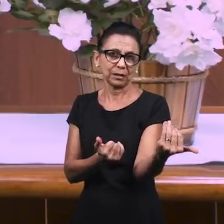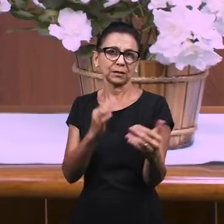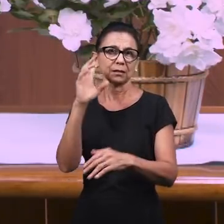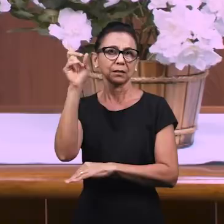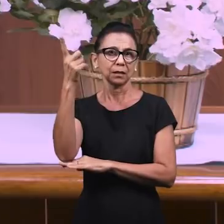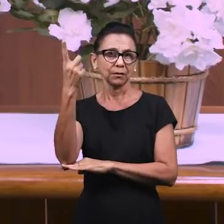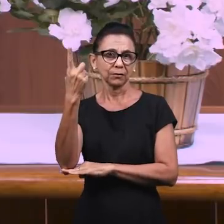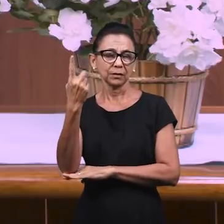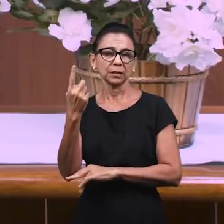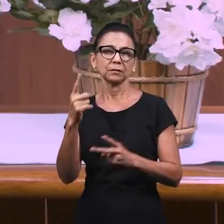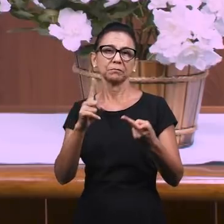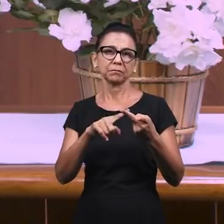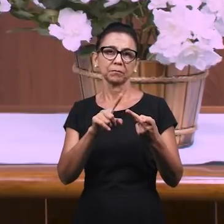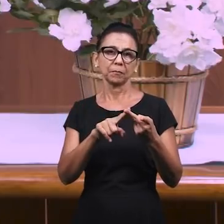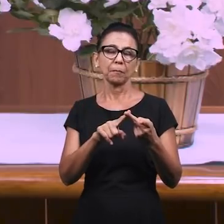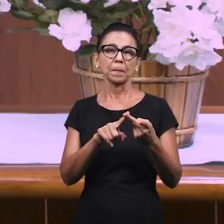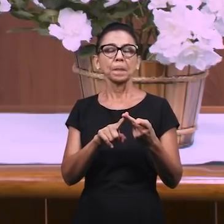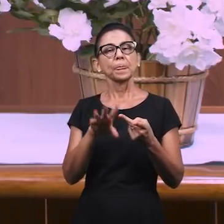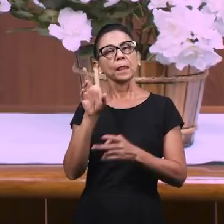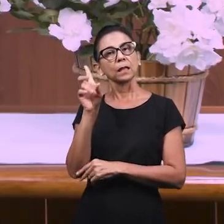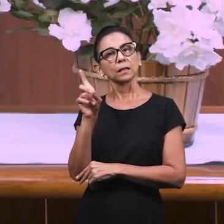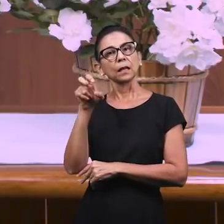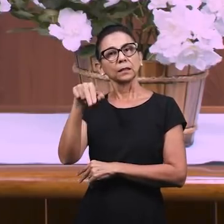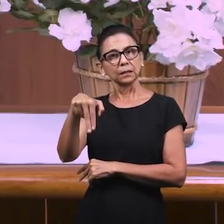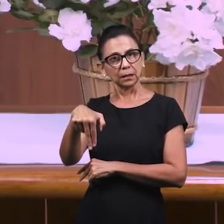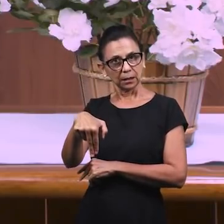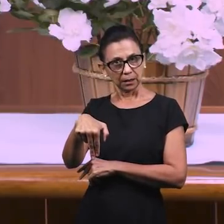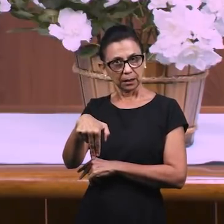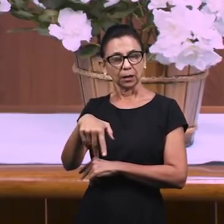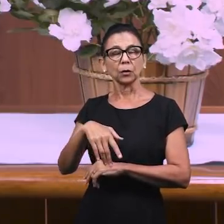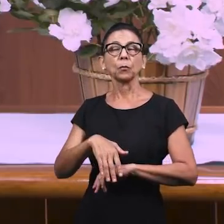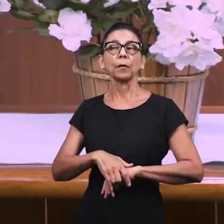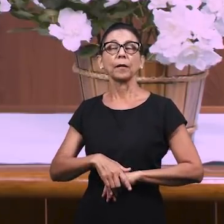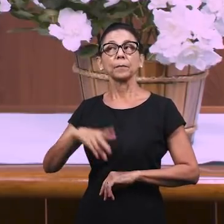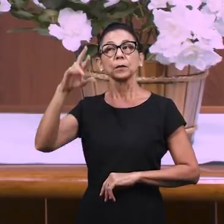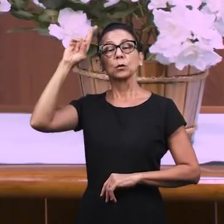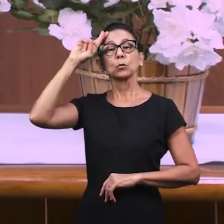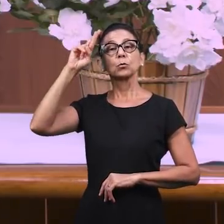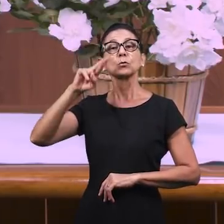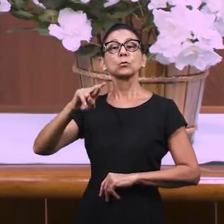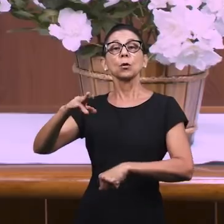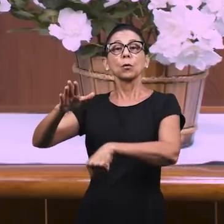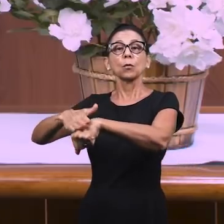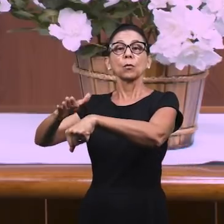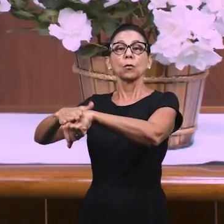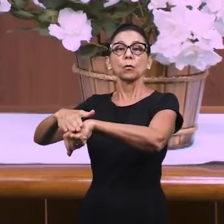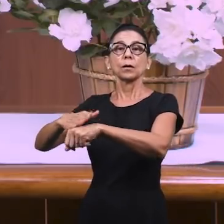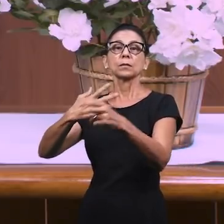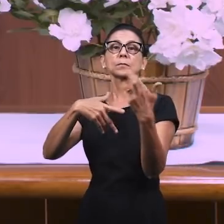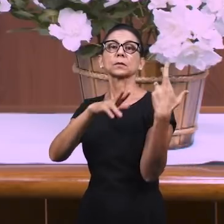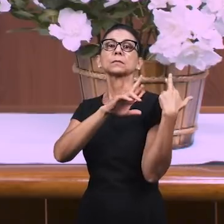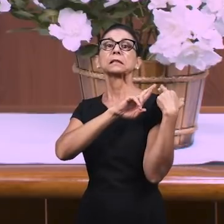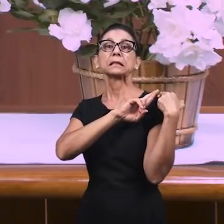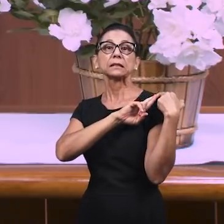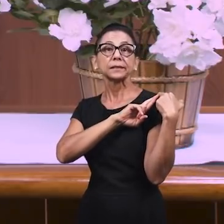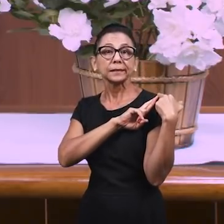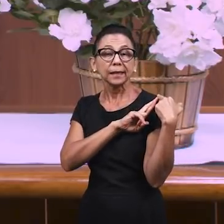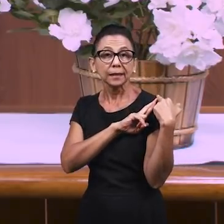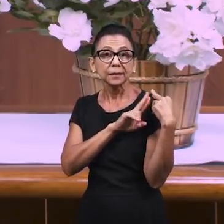Testamento. Vários jovens que Deus confiou a eles grandes